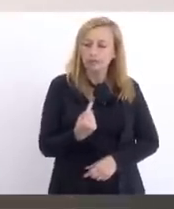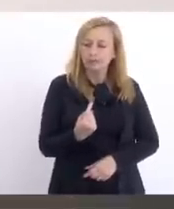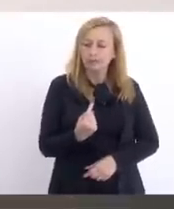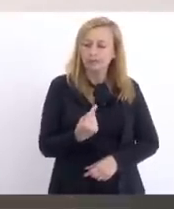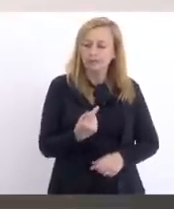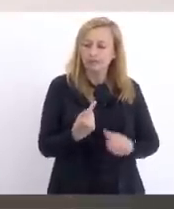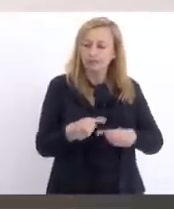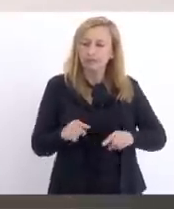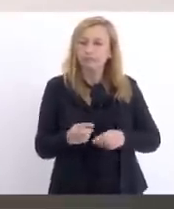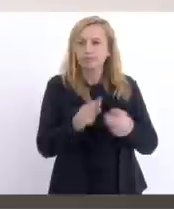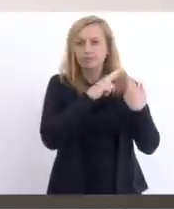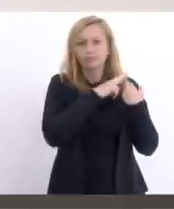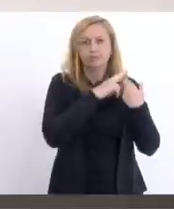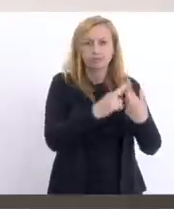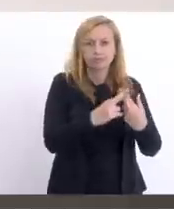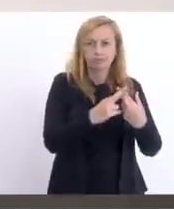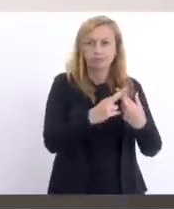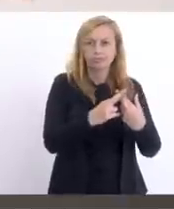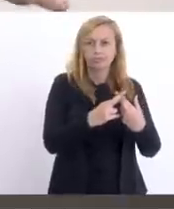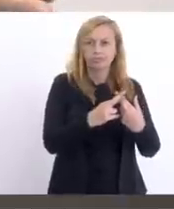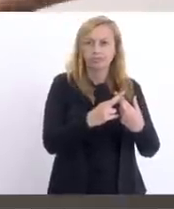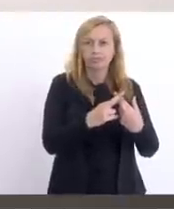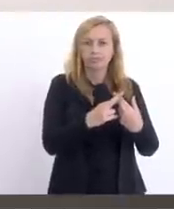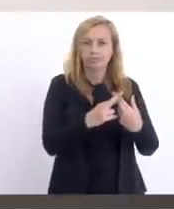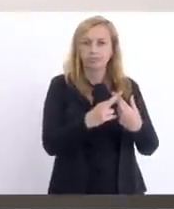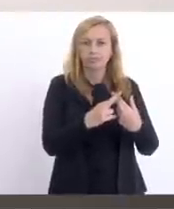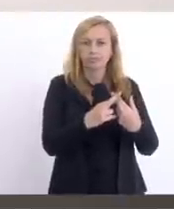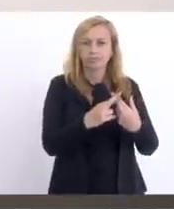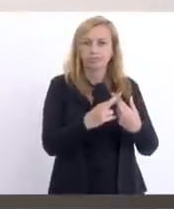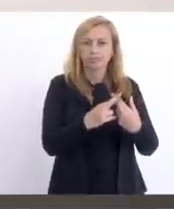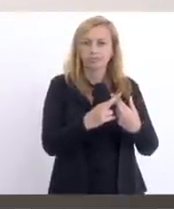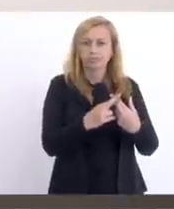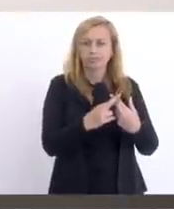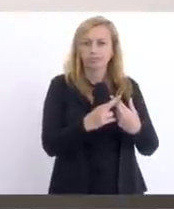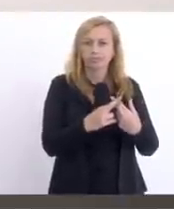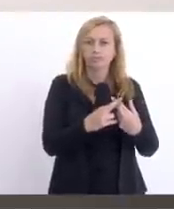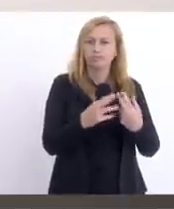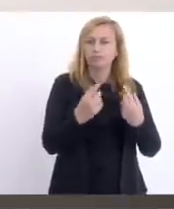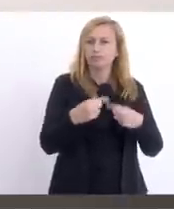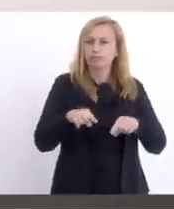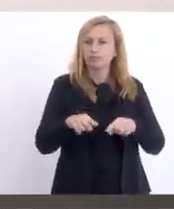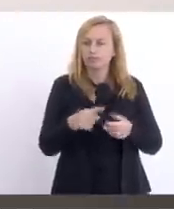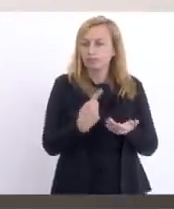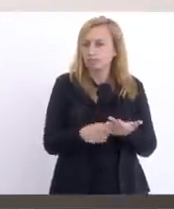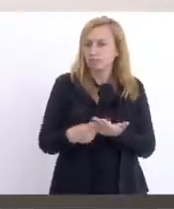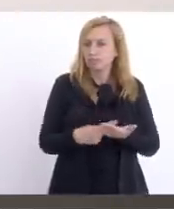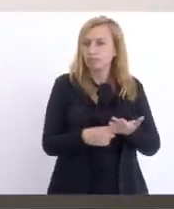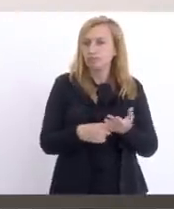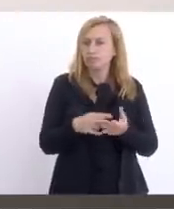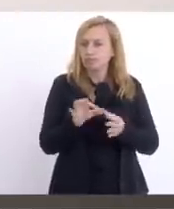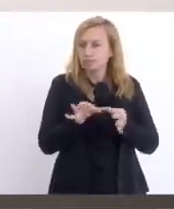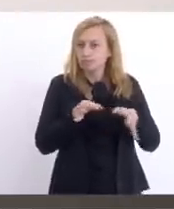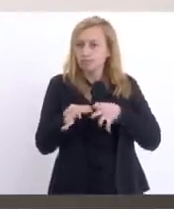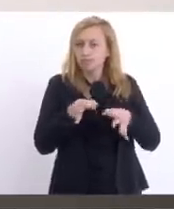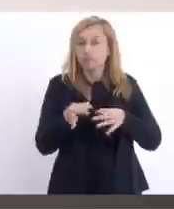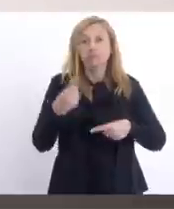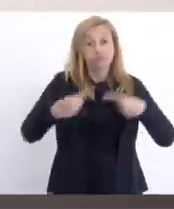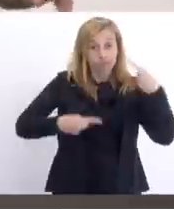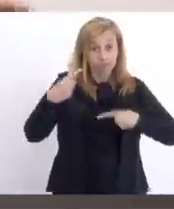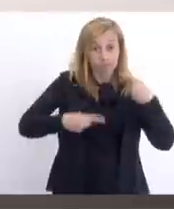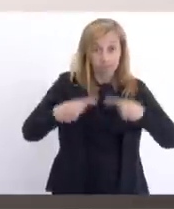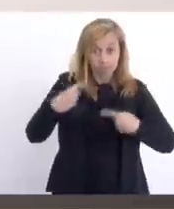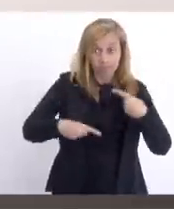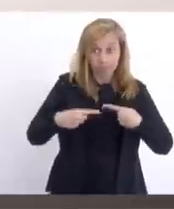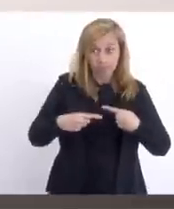enfrenta isso com responsabilidade, sem fazer demérito nenhum do acordo que foi feito. Repito, na política há